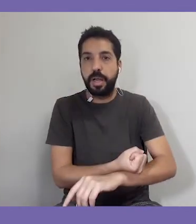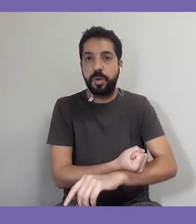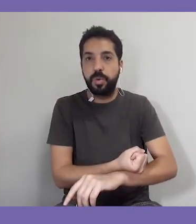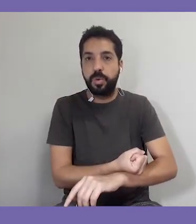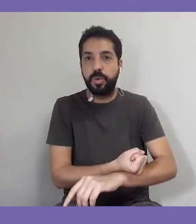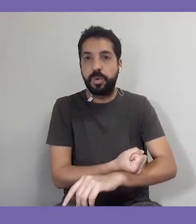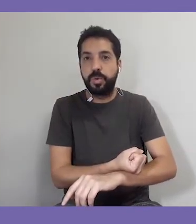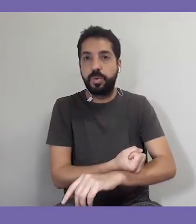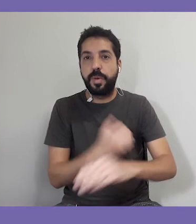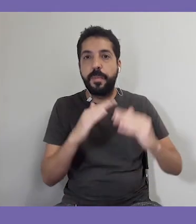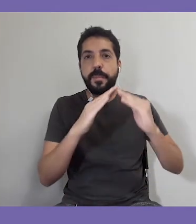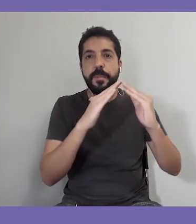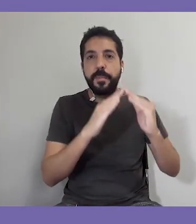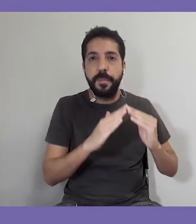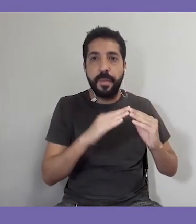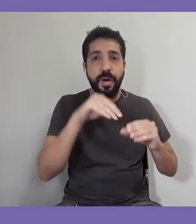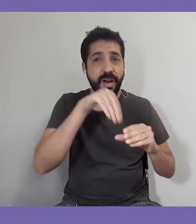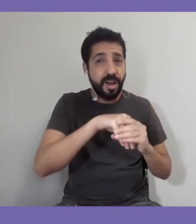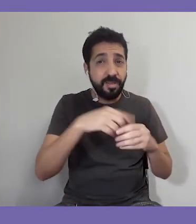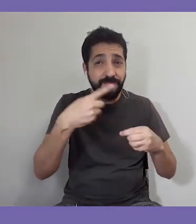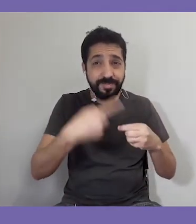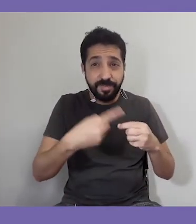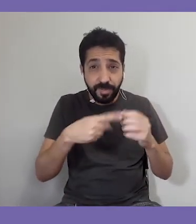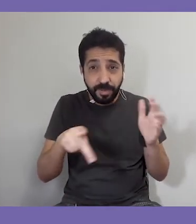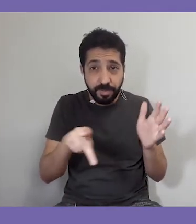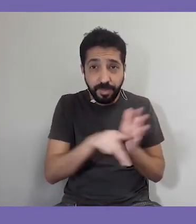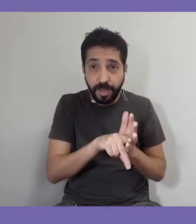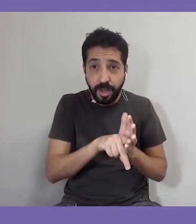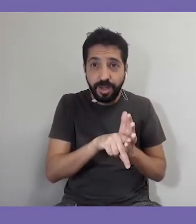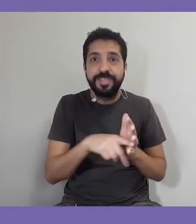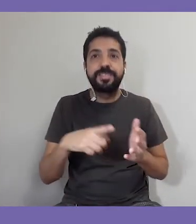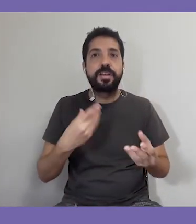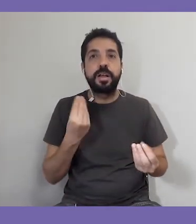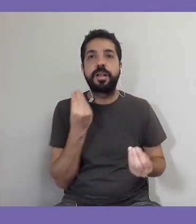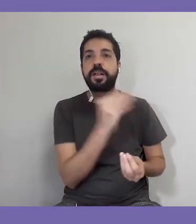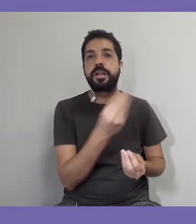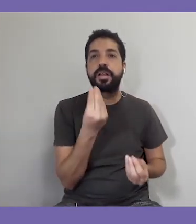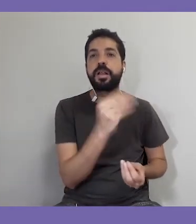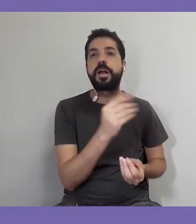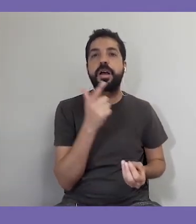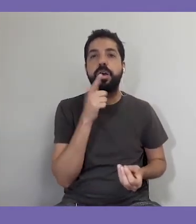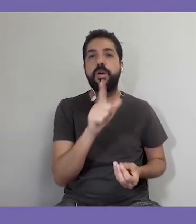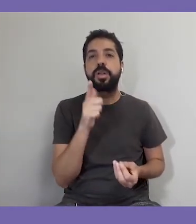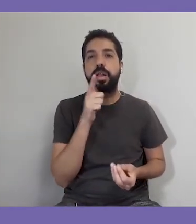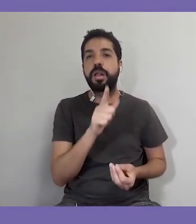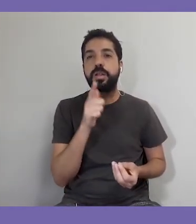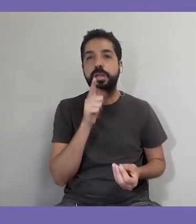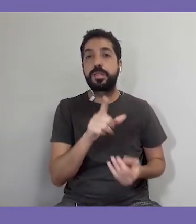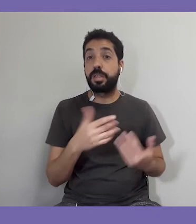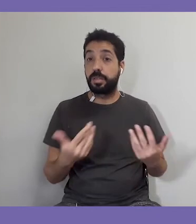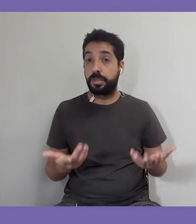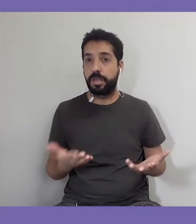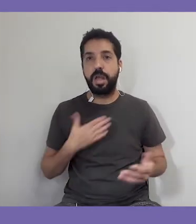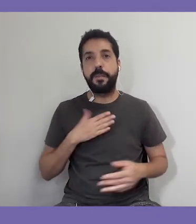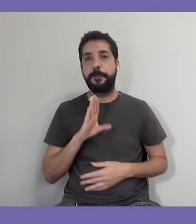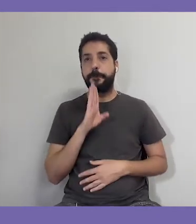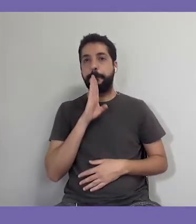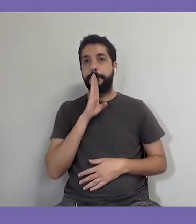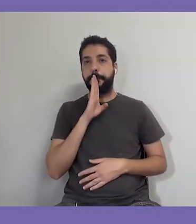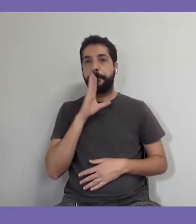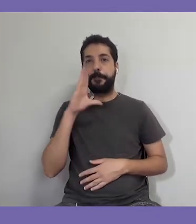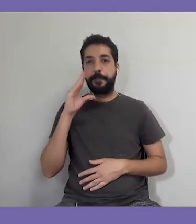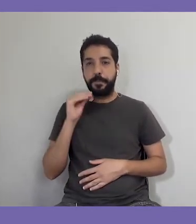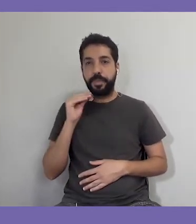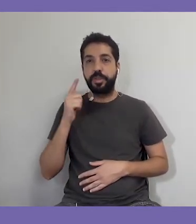brancas que moravam, que eram daqui da cidade, tinham essas bolsas assim, e muito eu